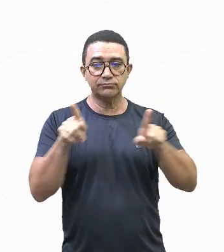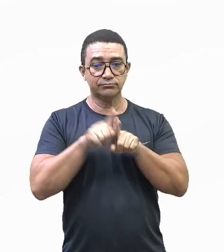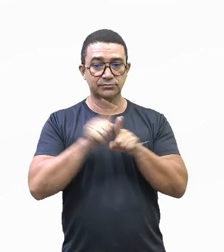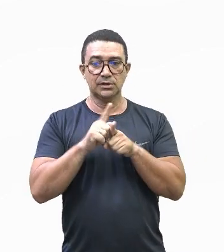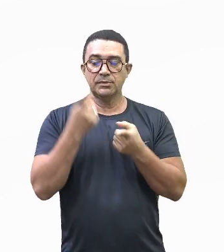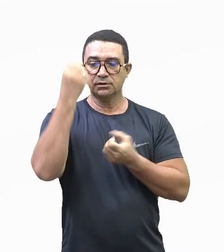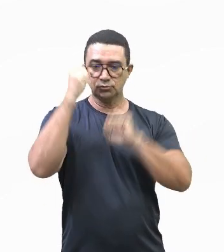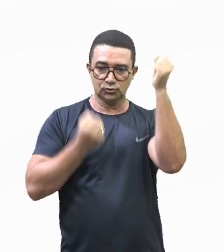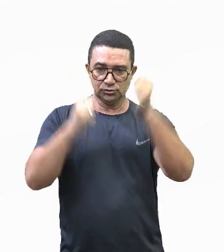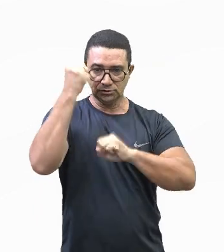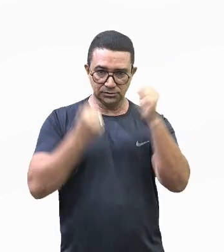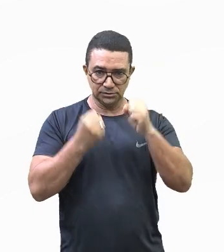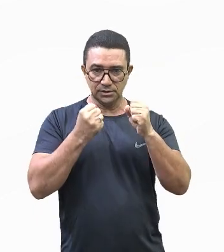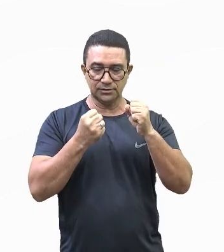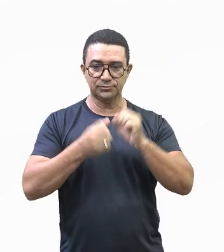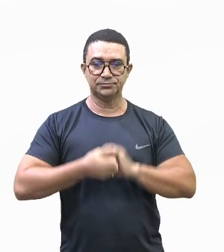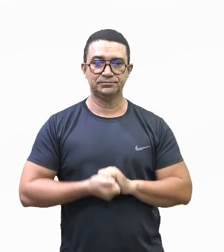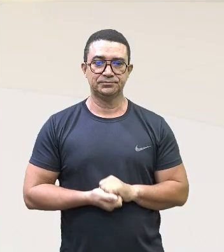e